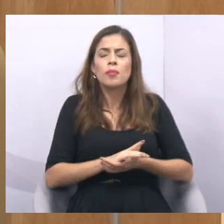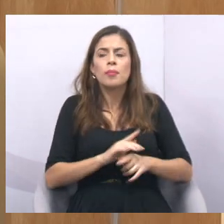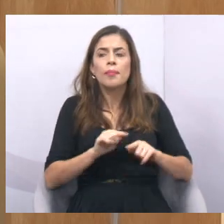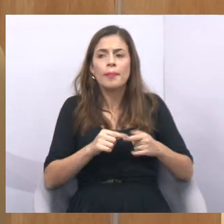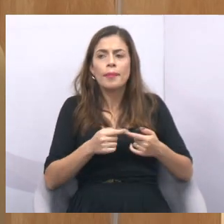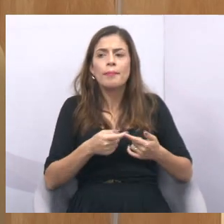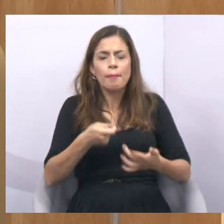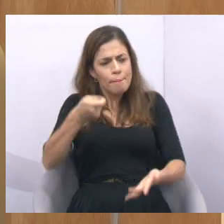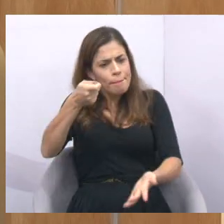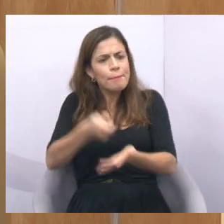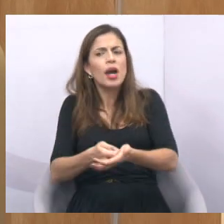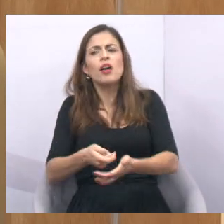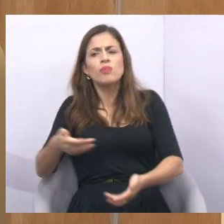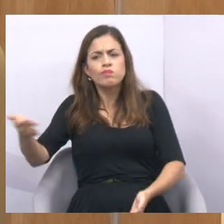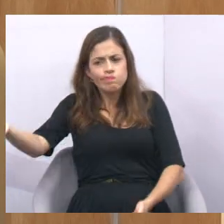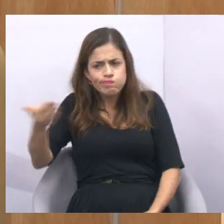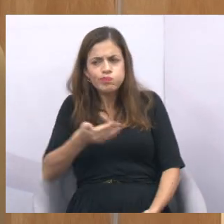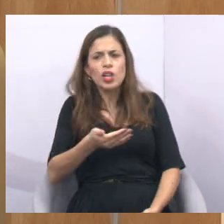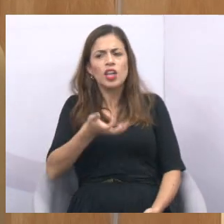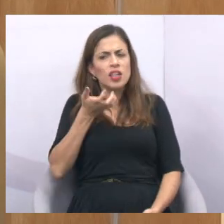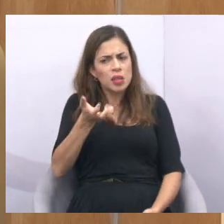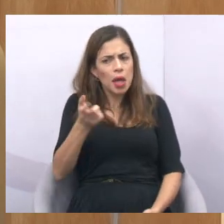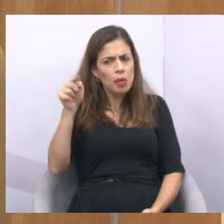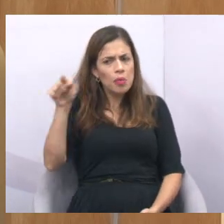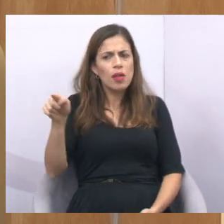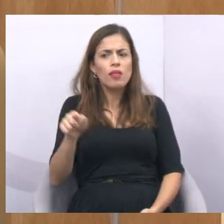que ele fosse para lá.